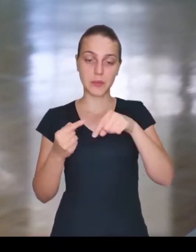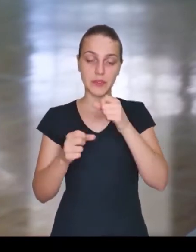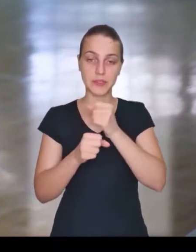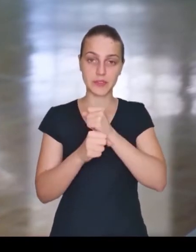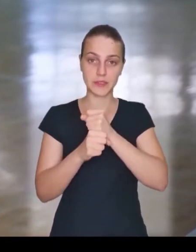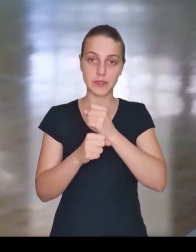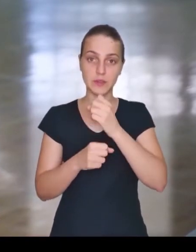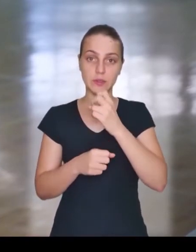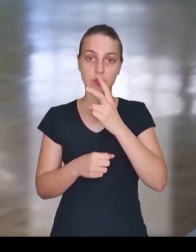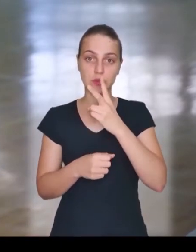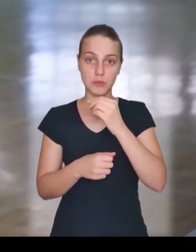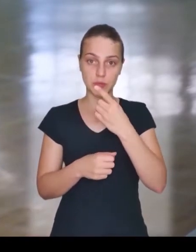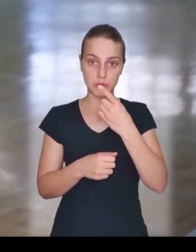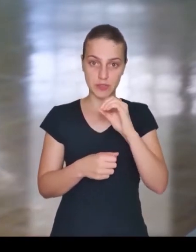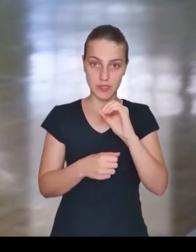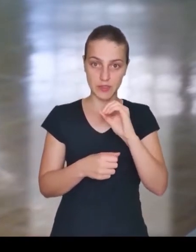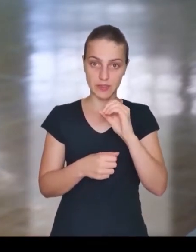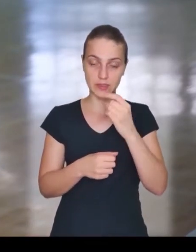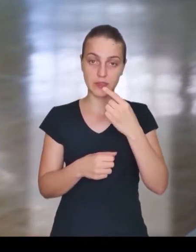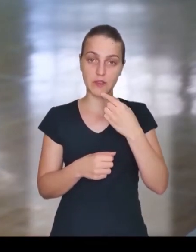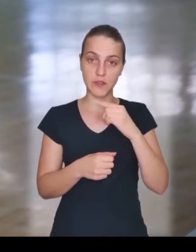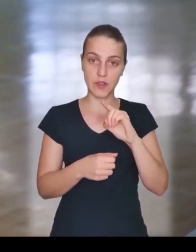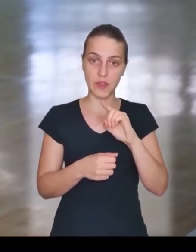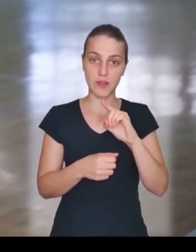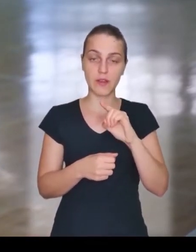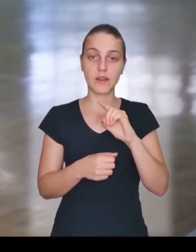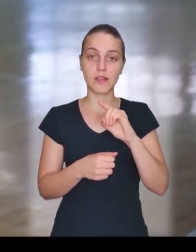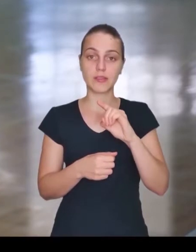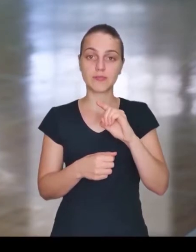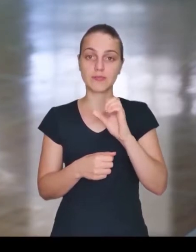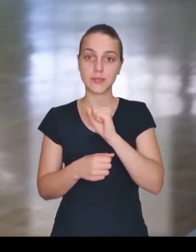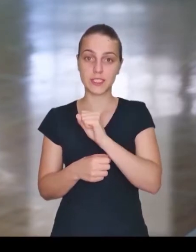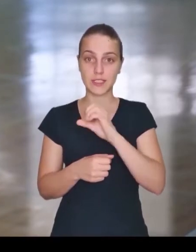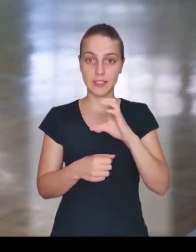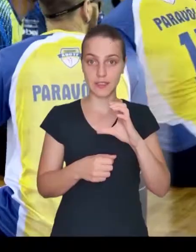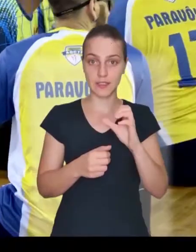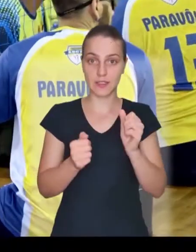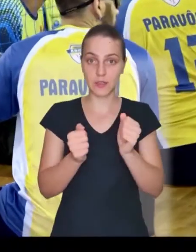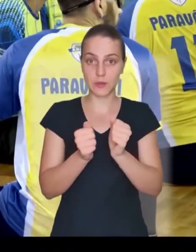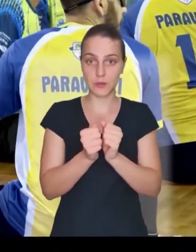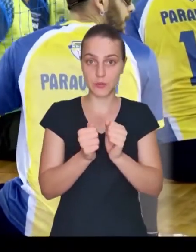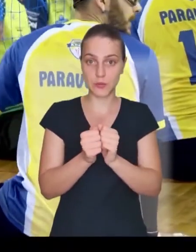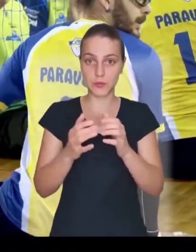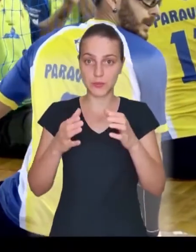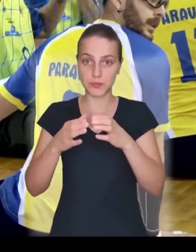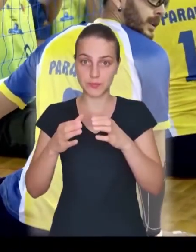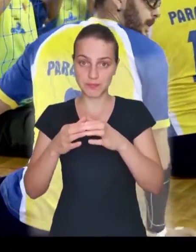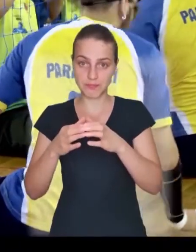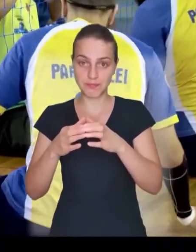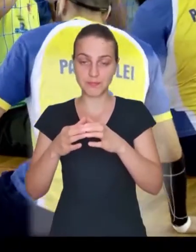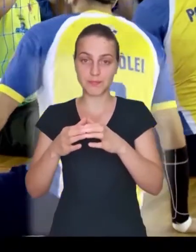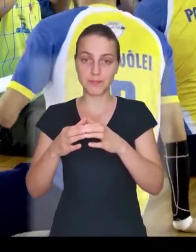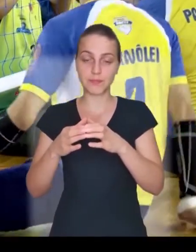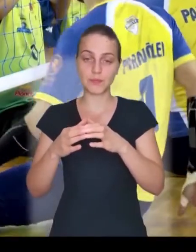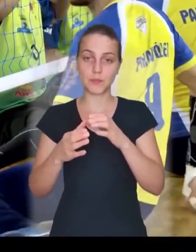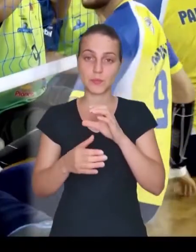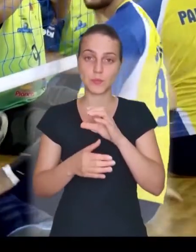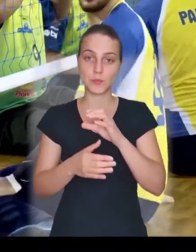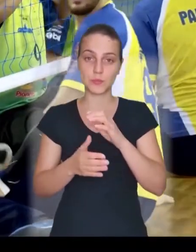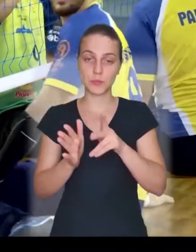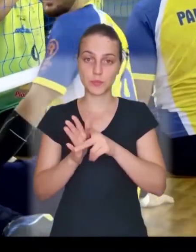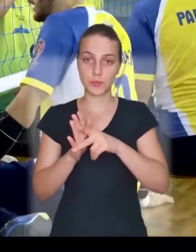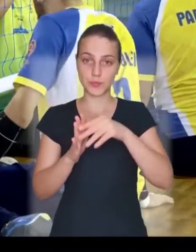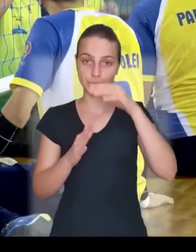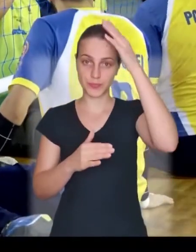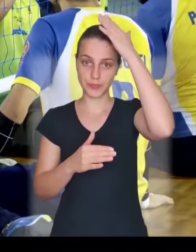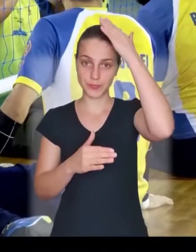para Curitiba treinar com a equipe do IPP. Times de vôlei sentado jogando em uma quadra. Um